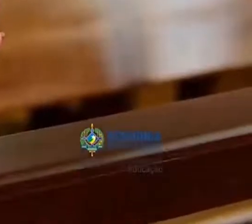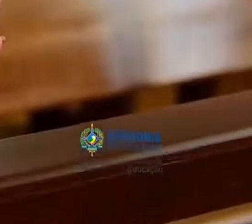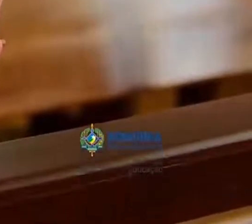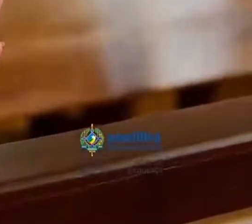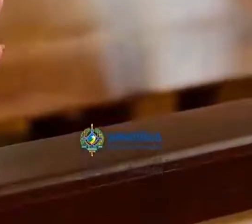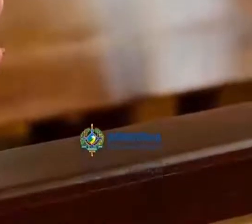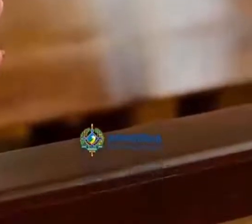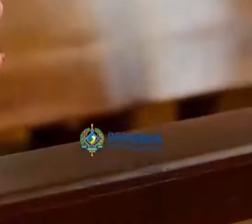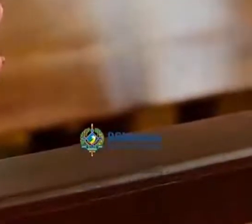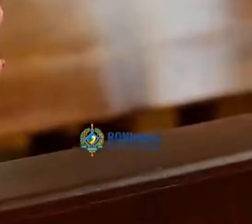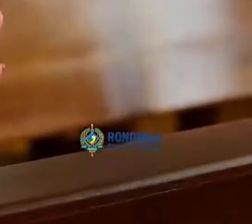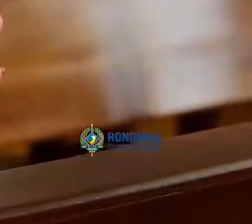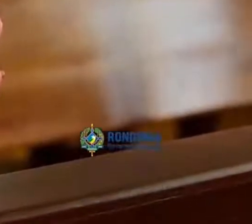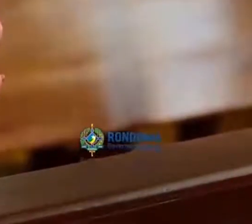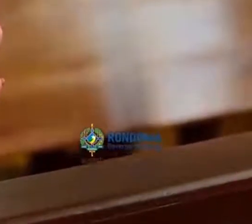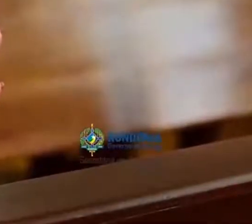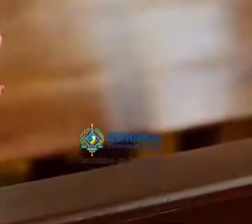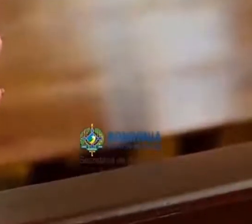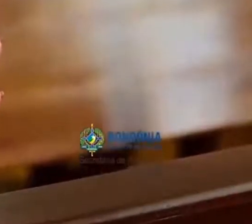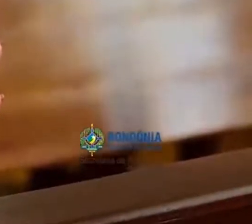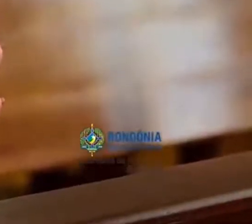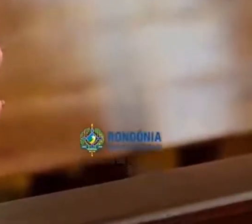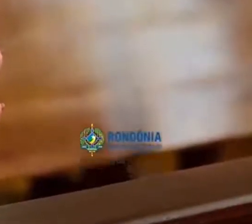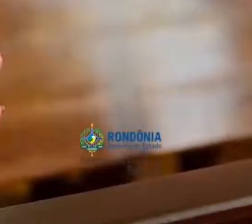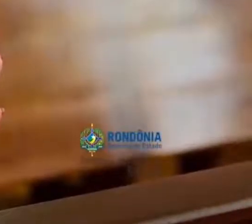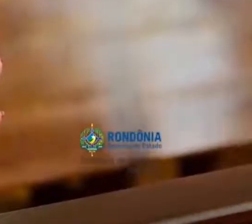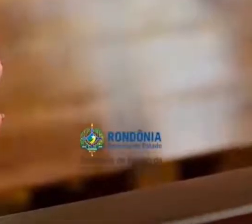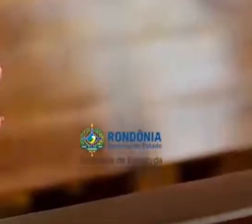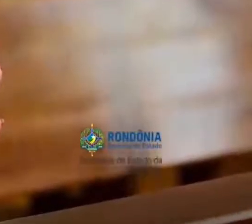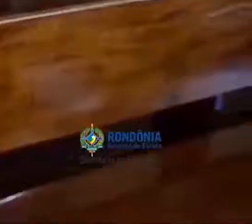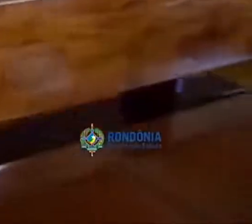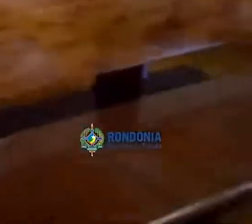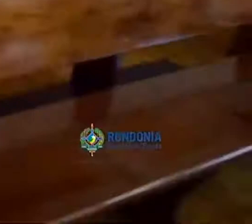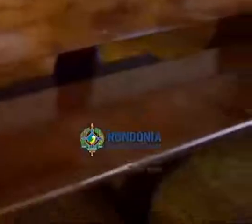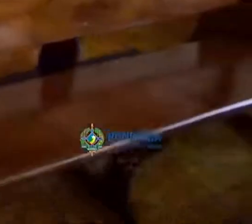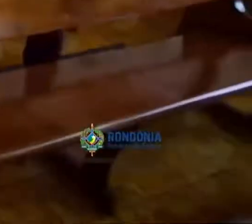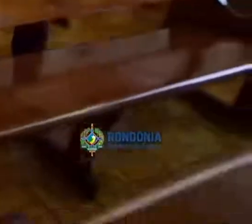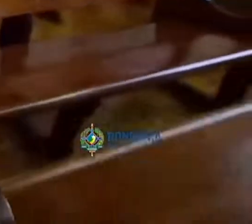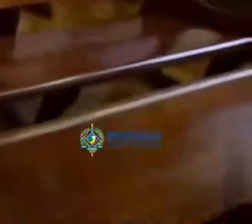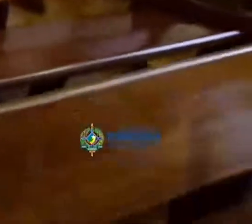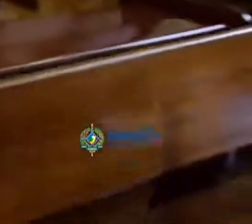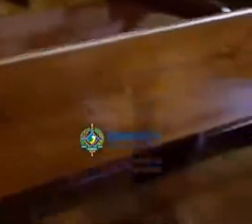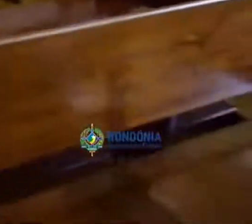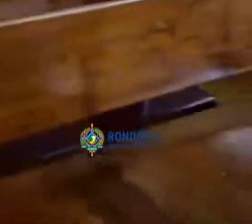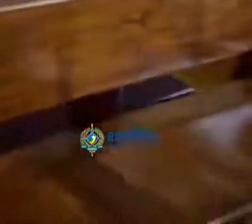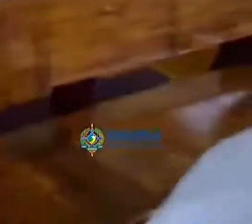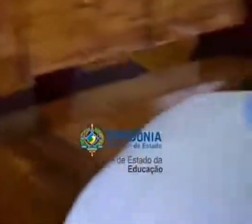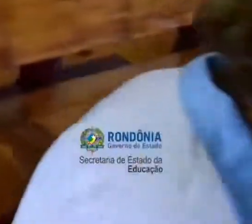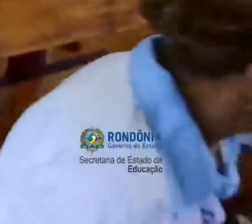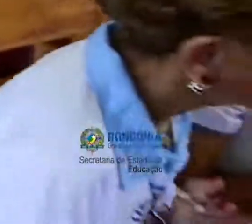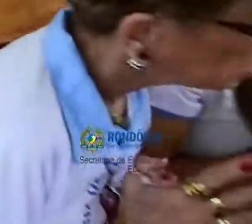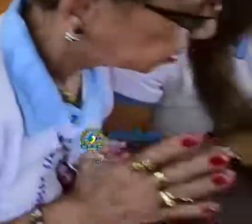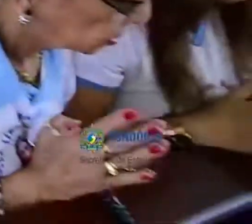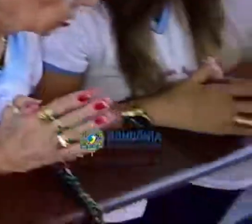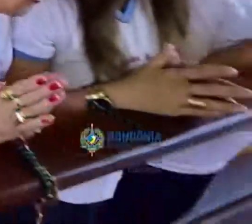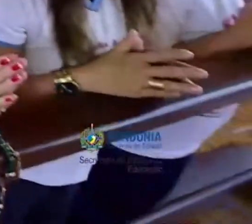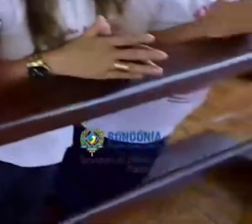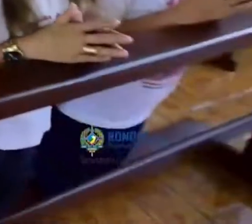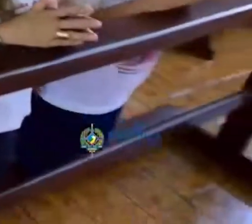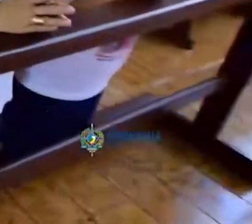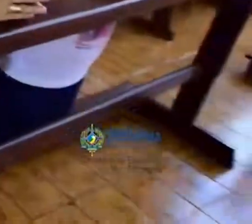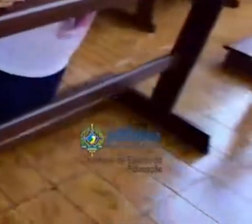o conhecimento religioso, que traz o princípio de verdades infalíveis e indiscutíveis, pois